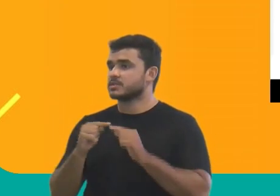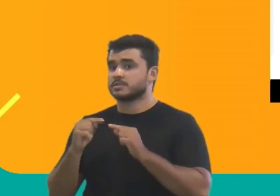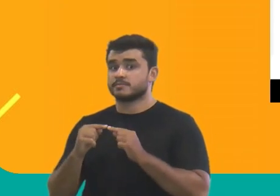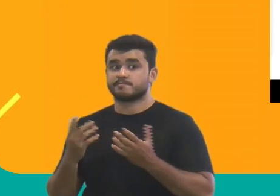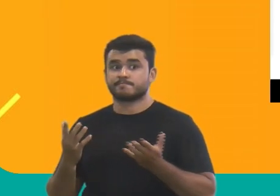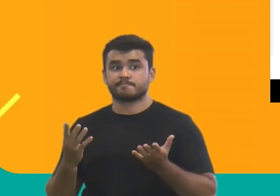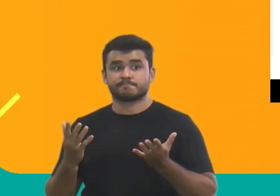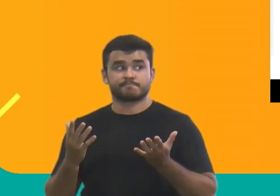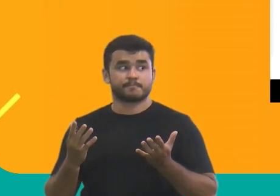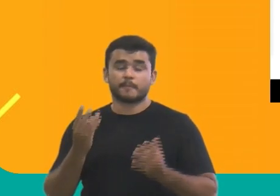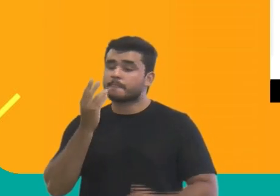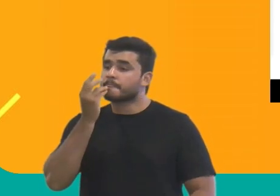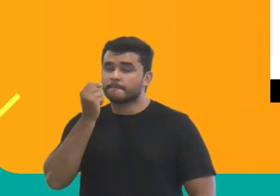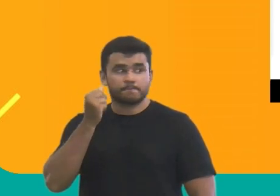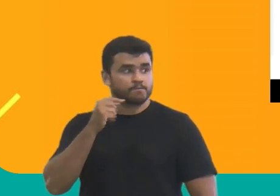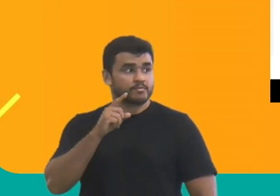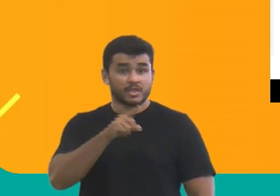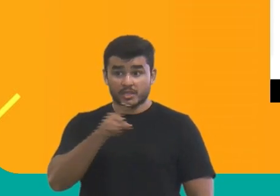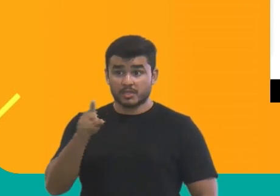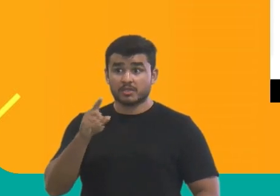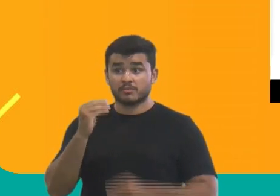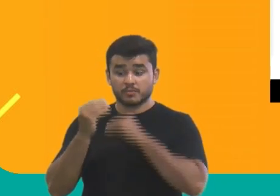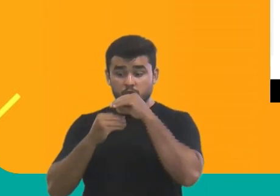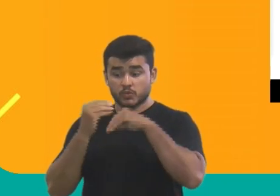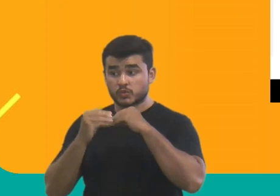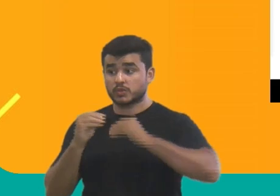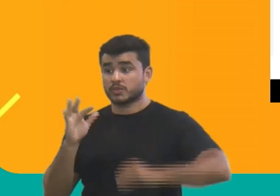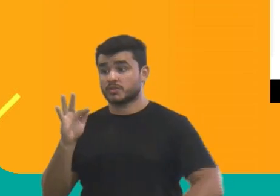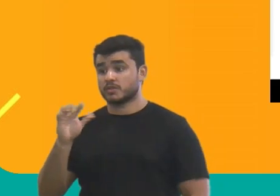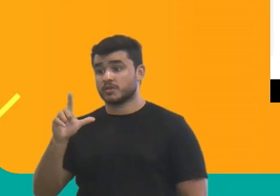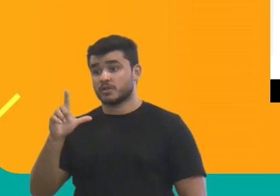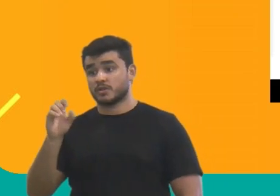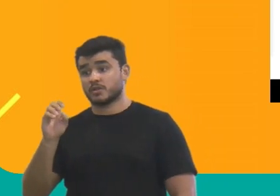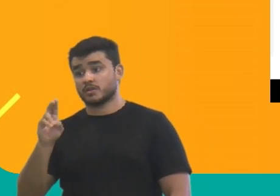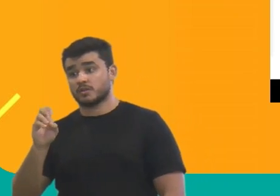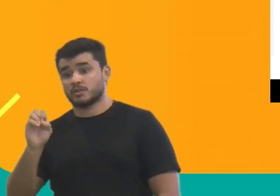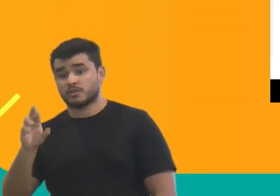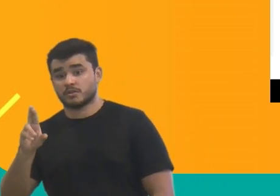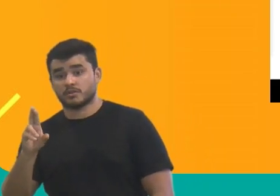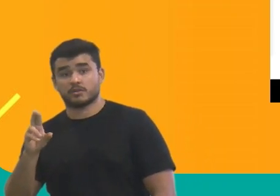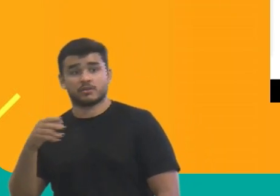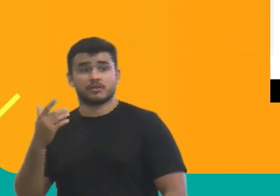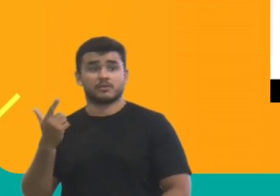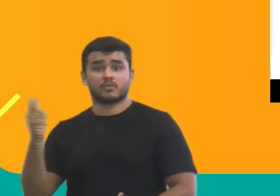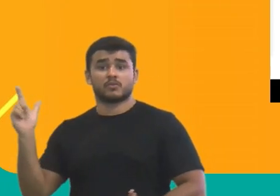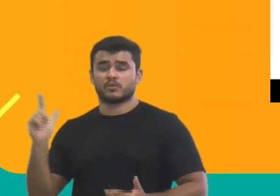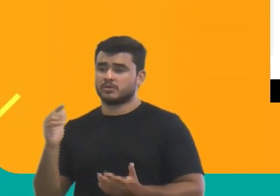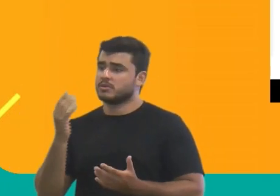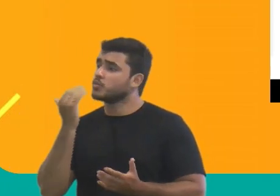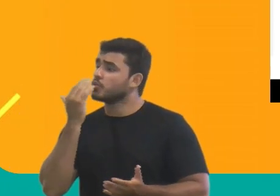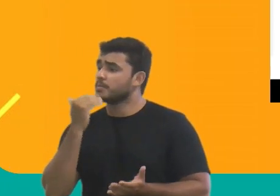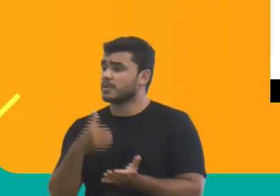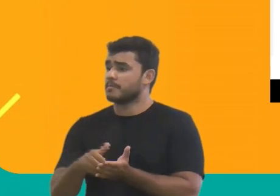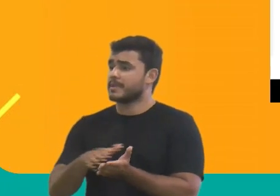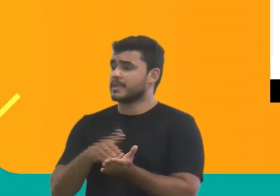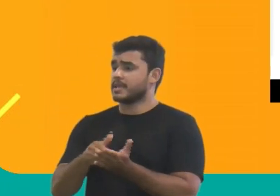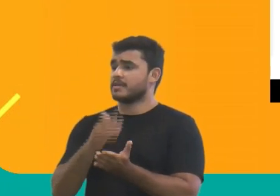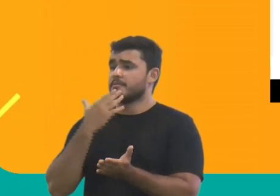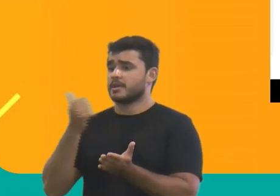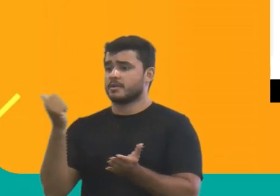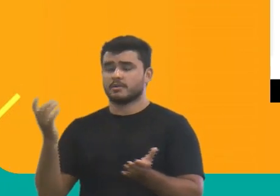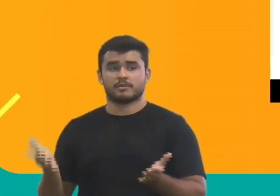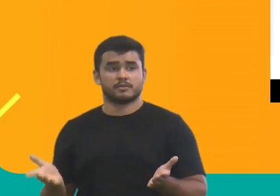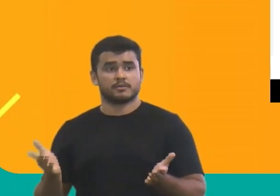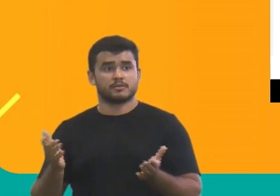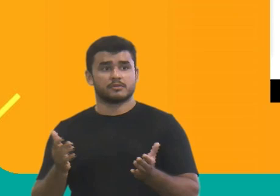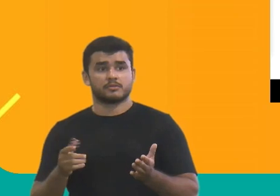é, se tiver flúor, troca por manteiga mesmo, certo? Troca por manteiga mesmo, assim. Uma colherzinha